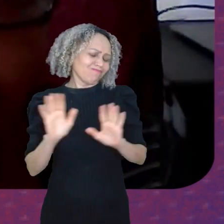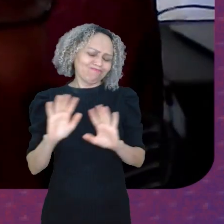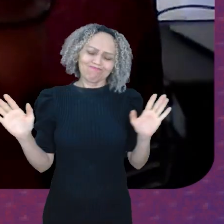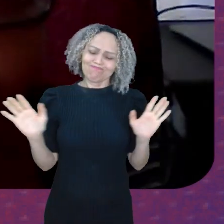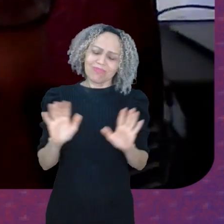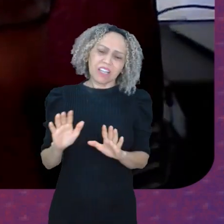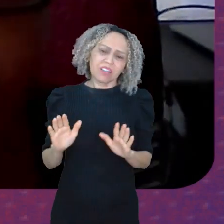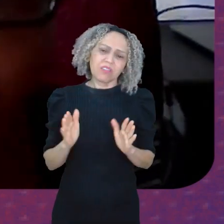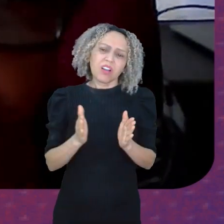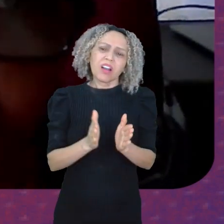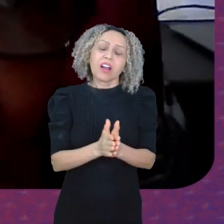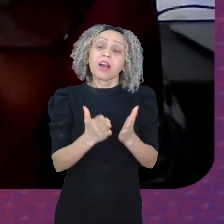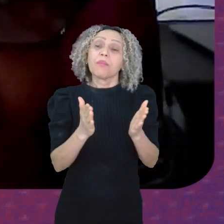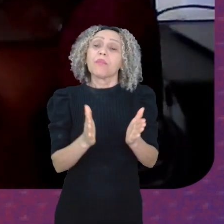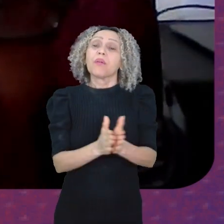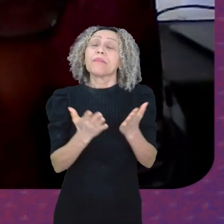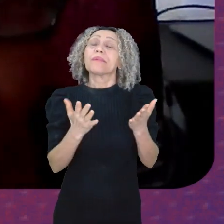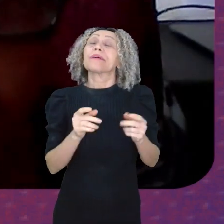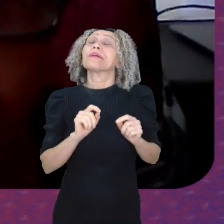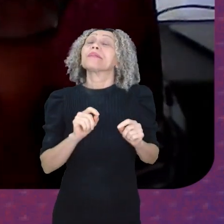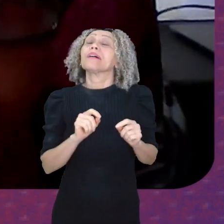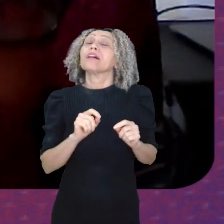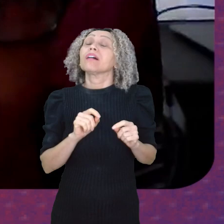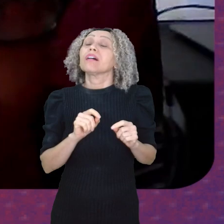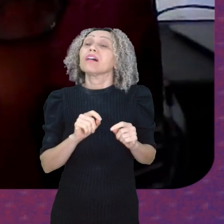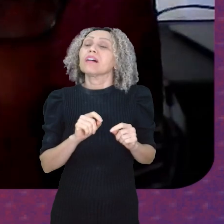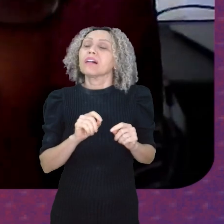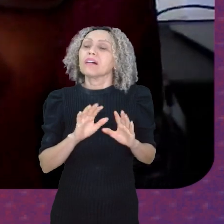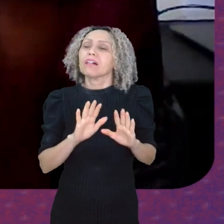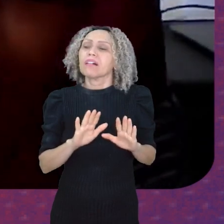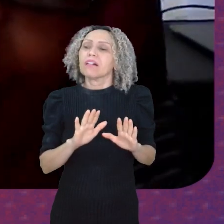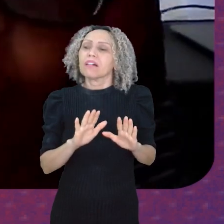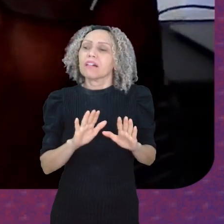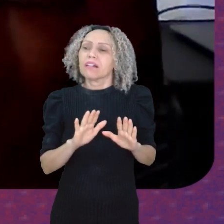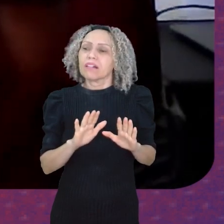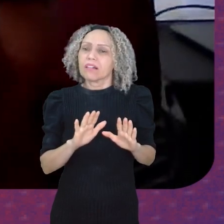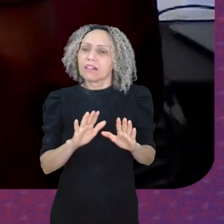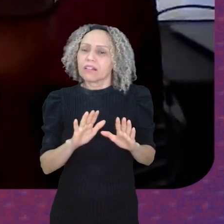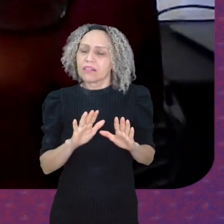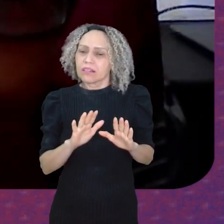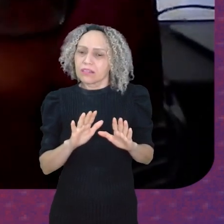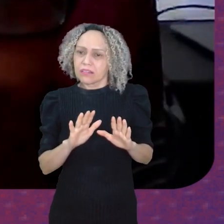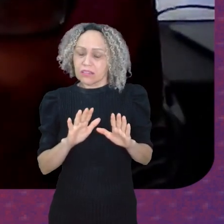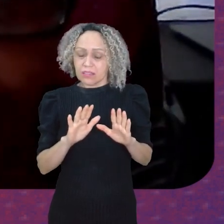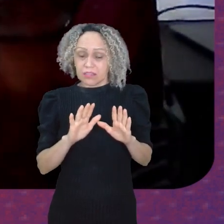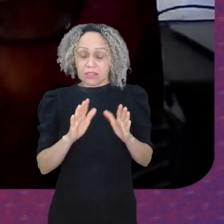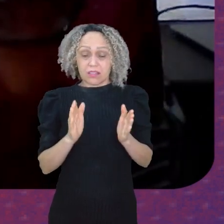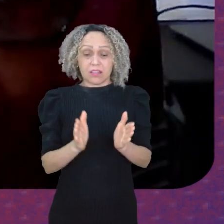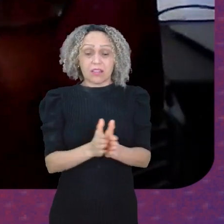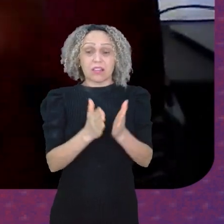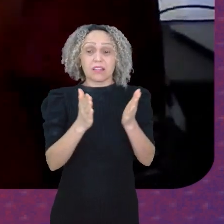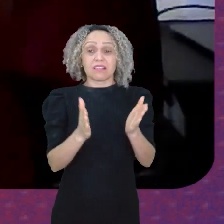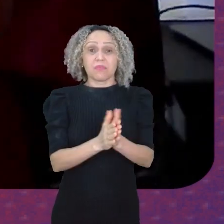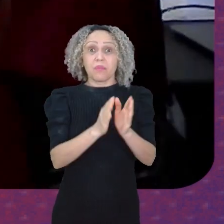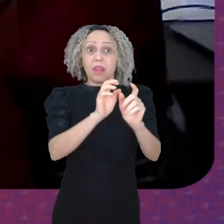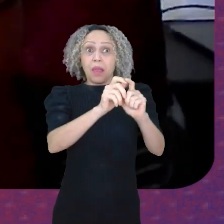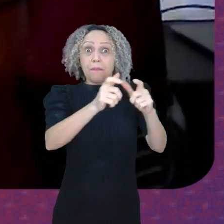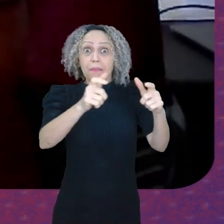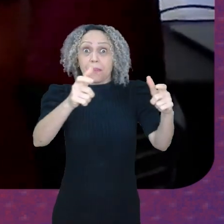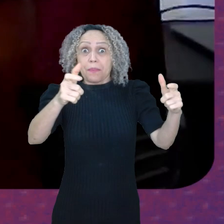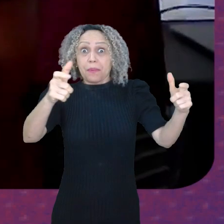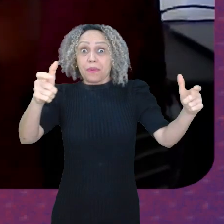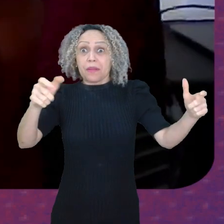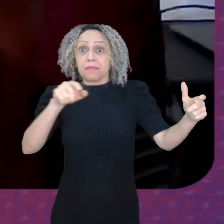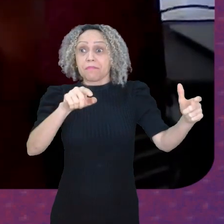pobreza leva a poucos serem ricos e